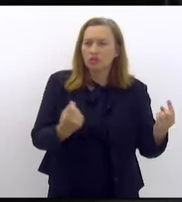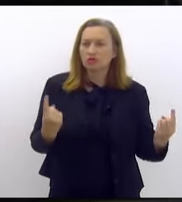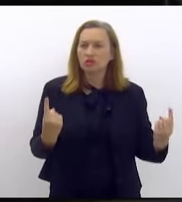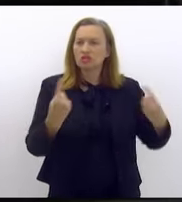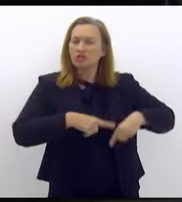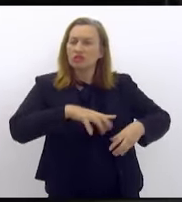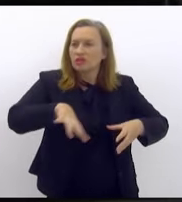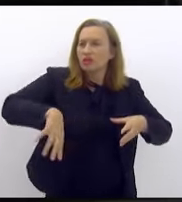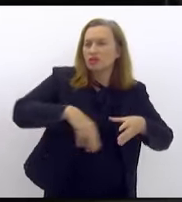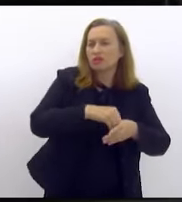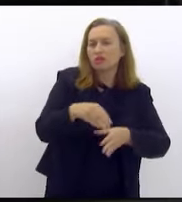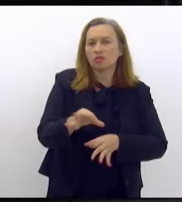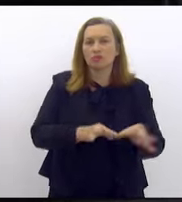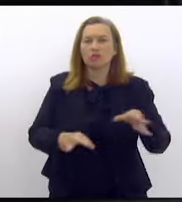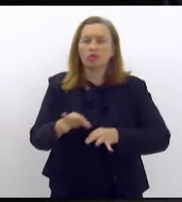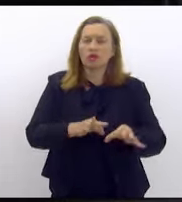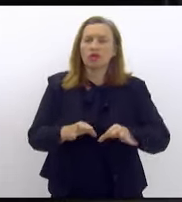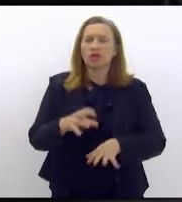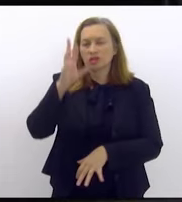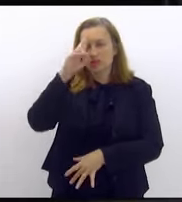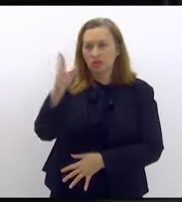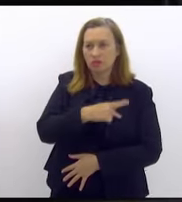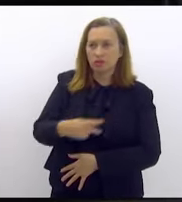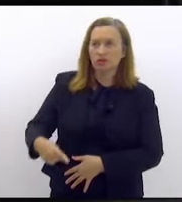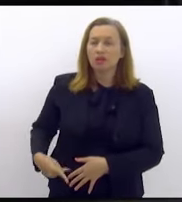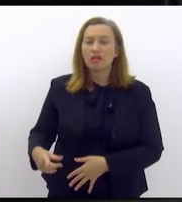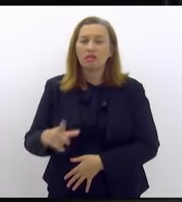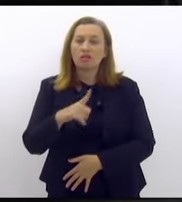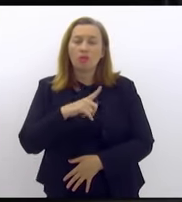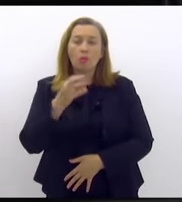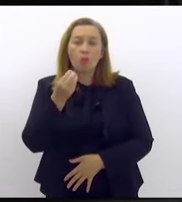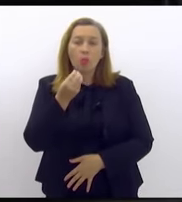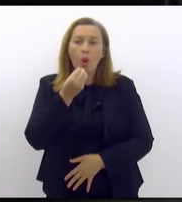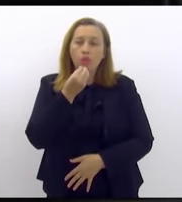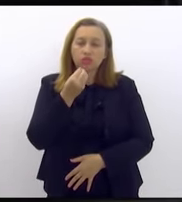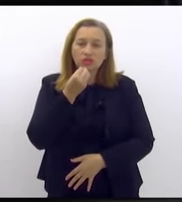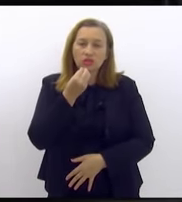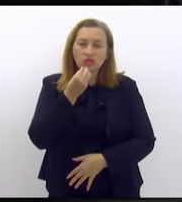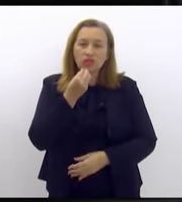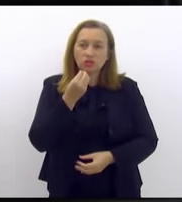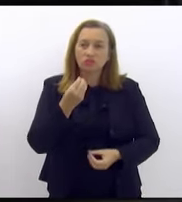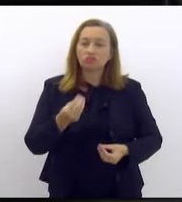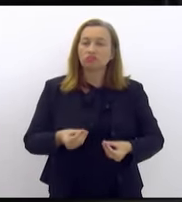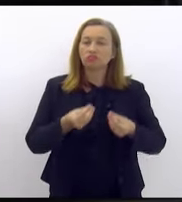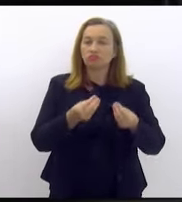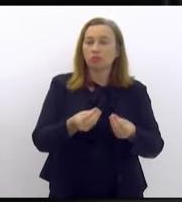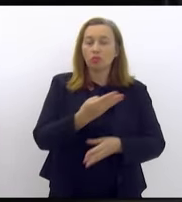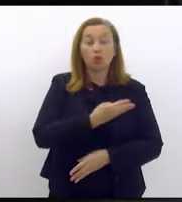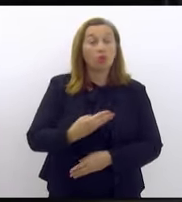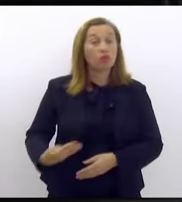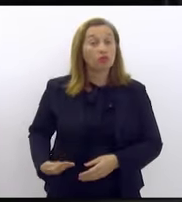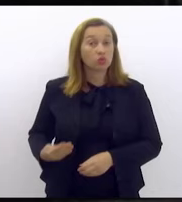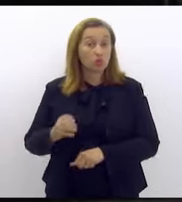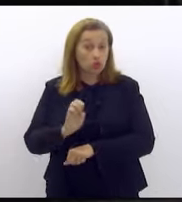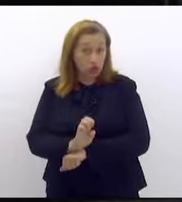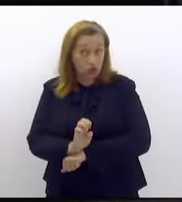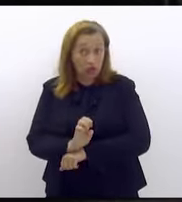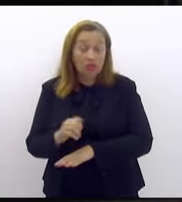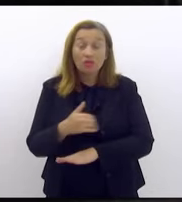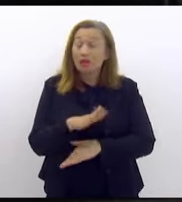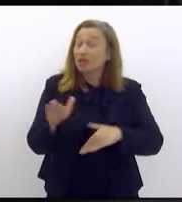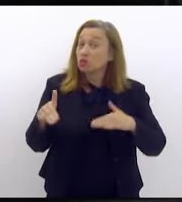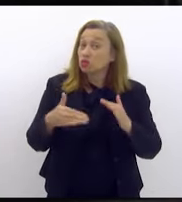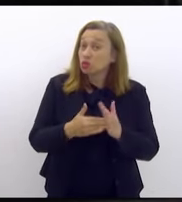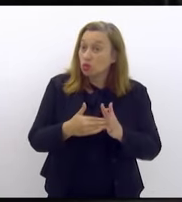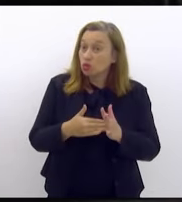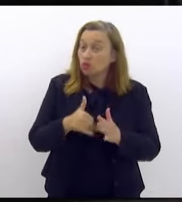desse programa. Ou seja, senhor presidente, estamos dando uma oportunidade para o governo estadual e para todos